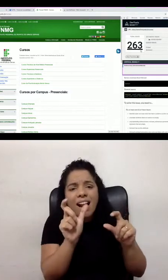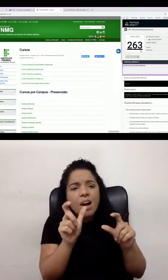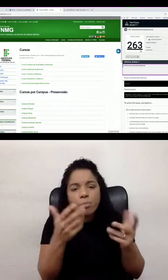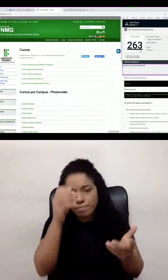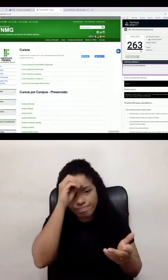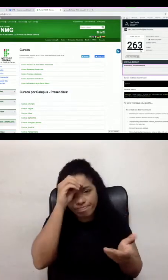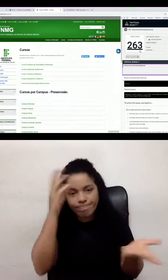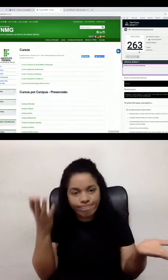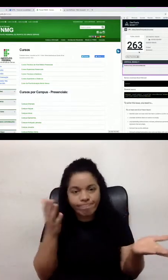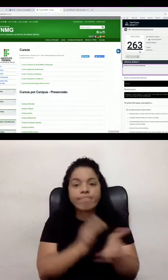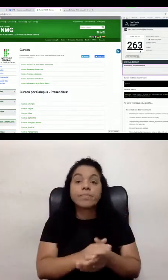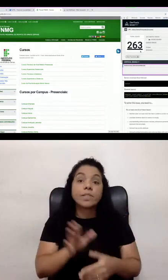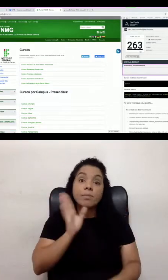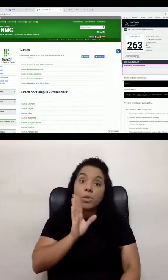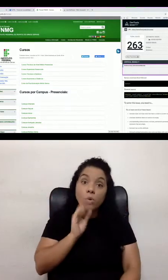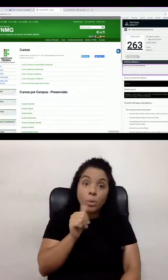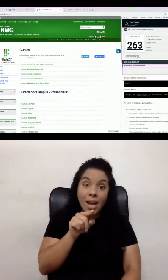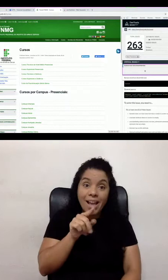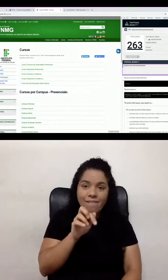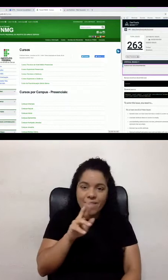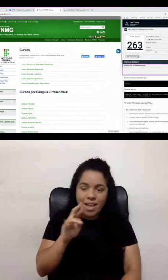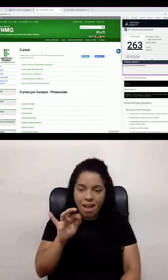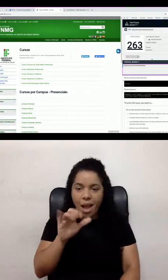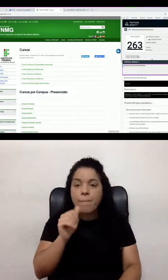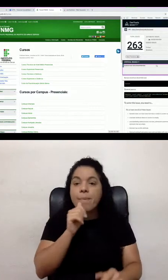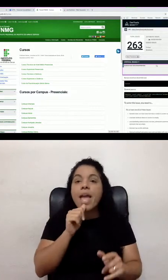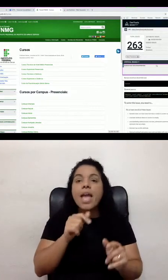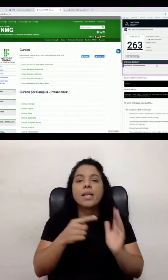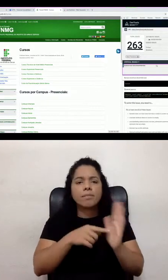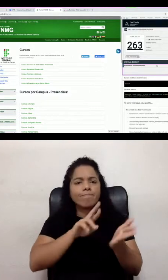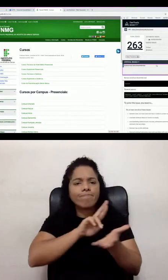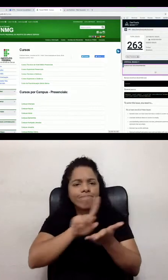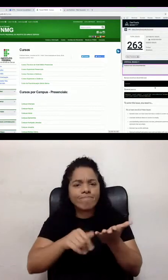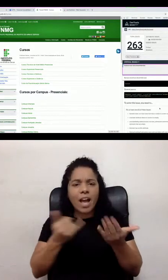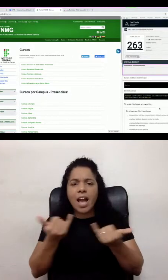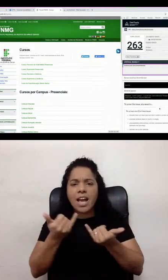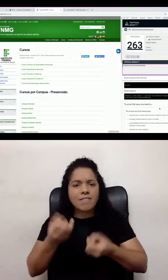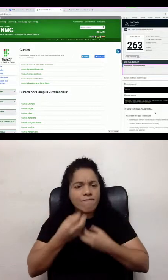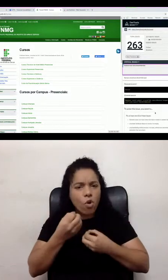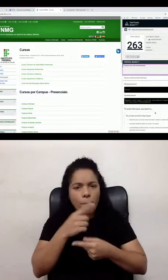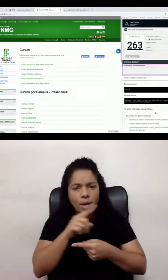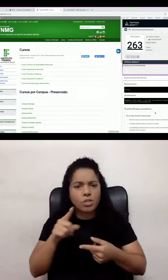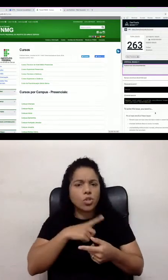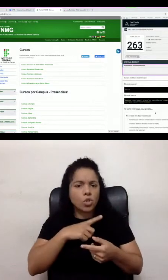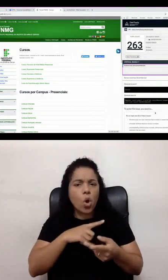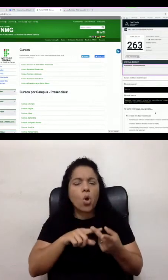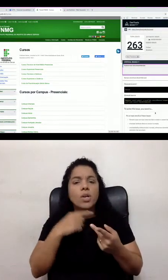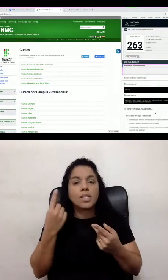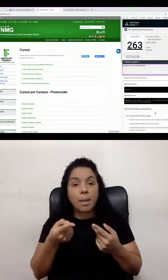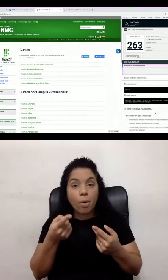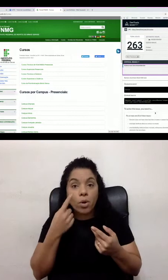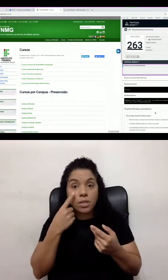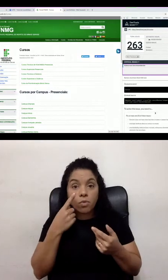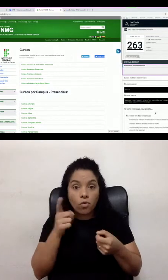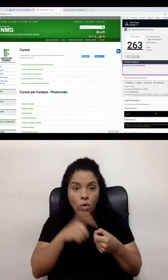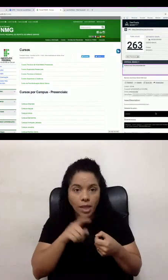gente, é muito bacana essa ferramenta, que ela te dá várias informações. E assim, outra coisa legal, deixa eu voltar aqui,